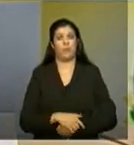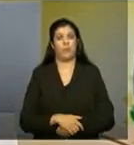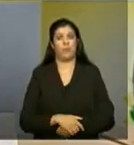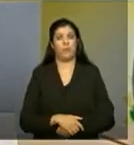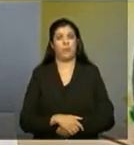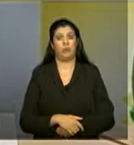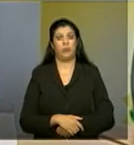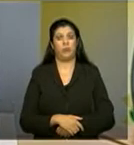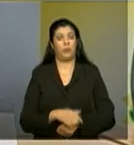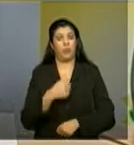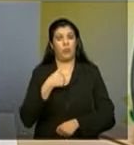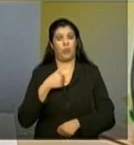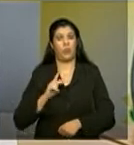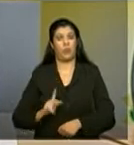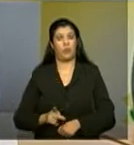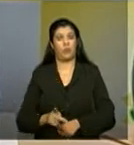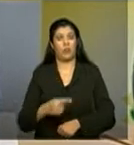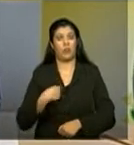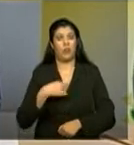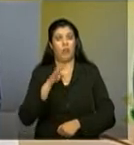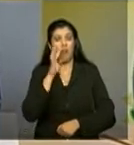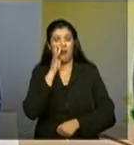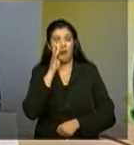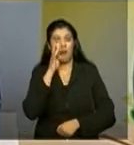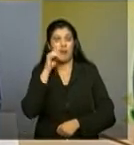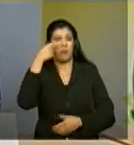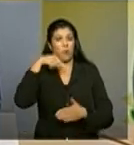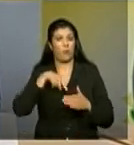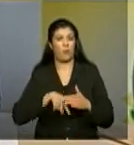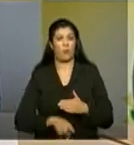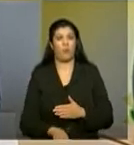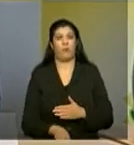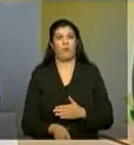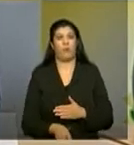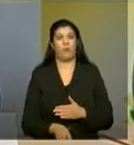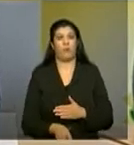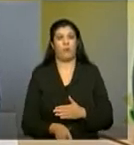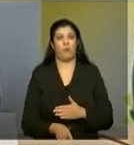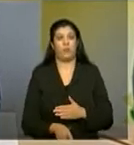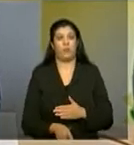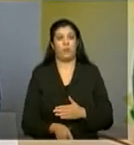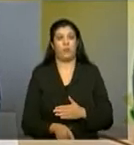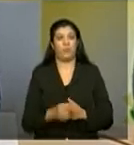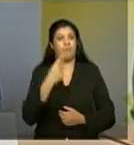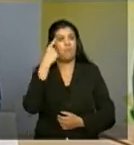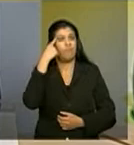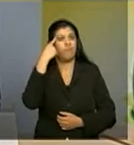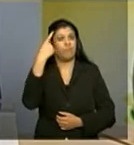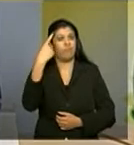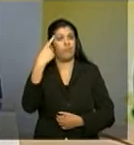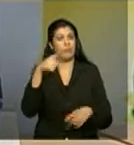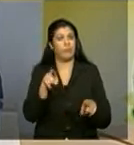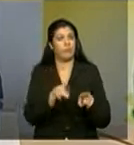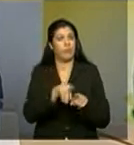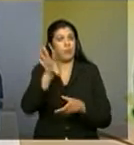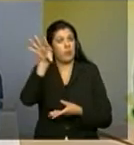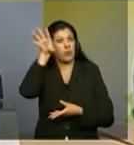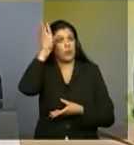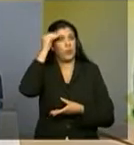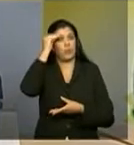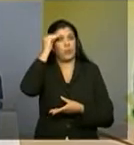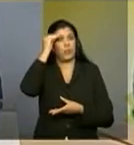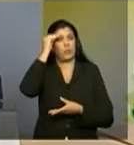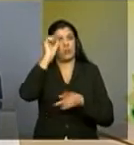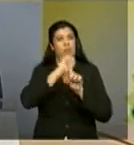eu sempre fui um admirador profundo das idéias das inclinações sociais